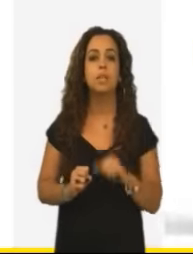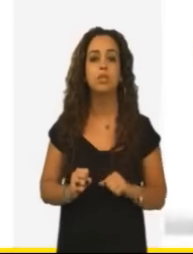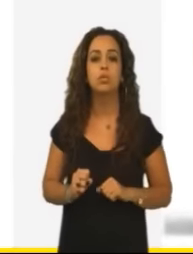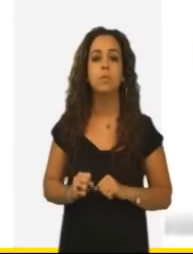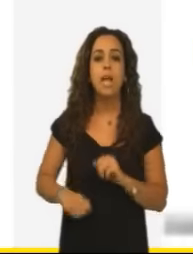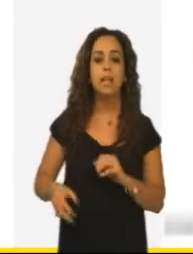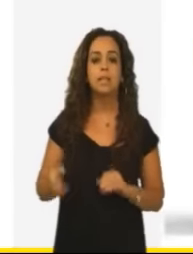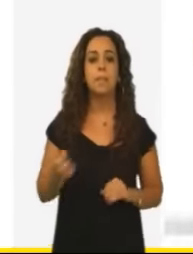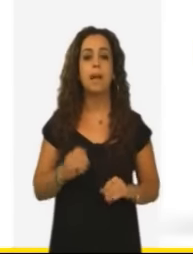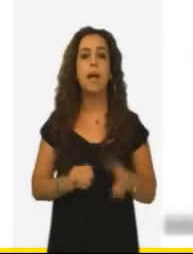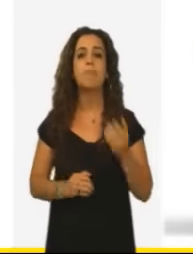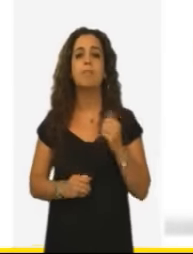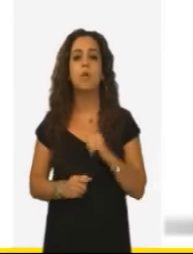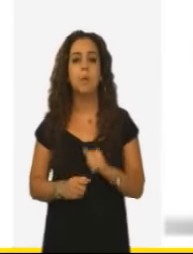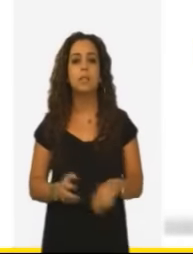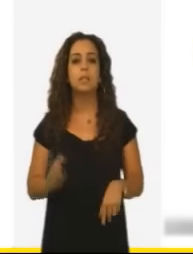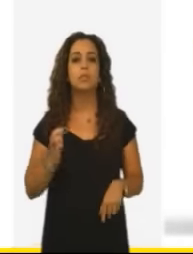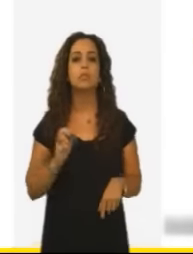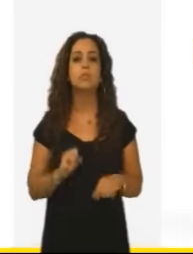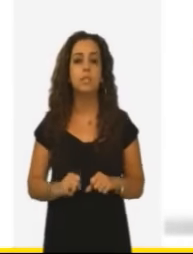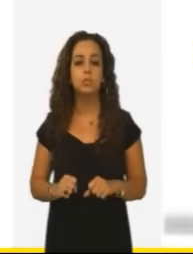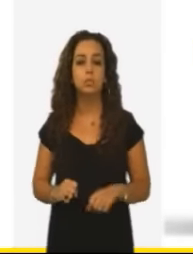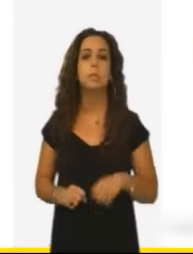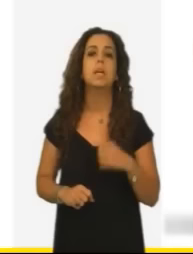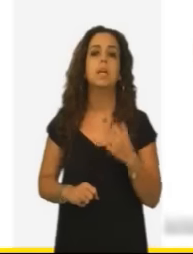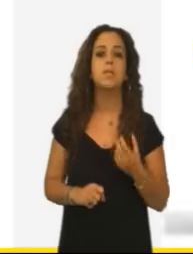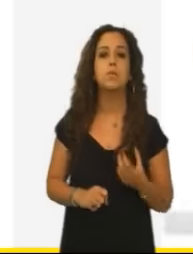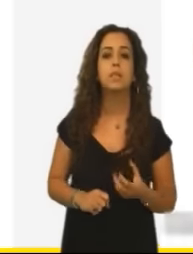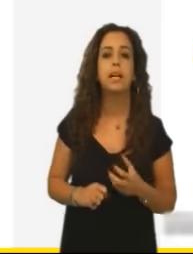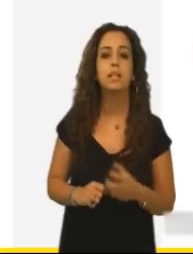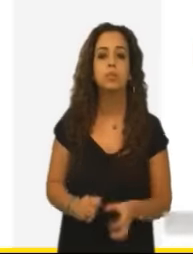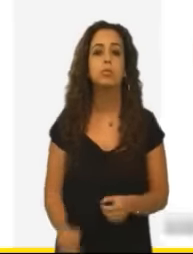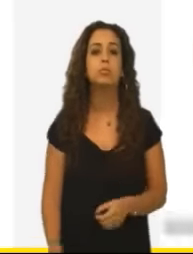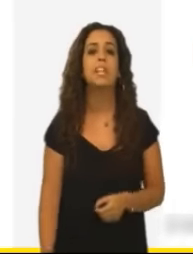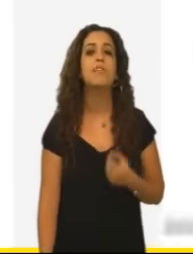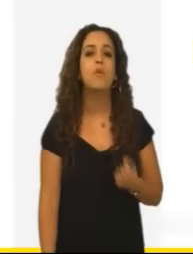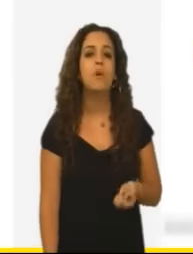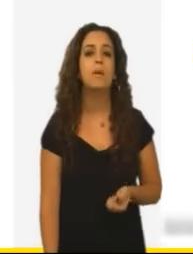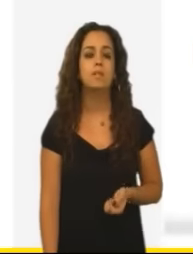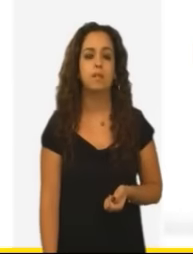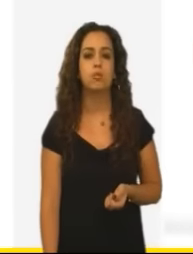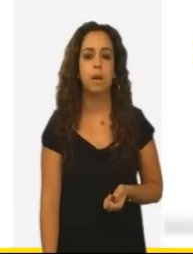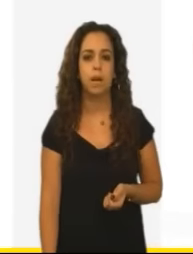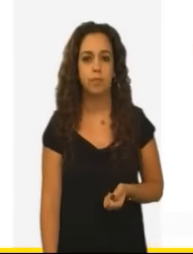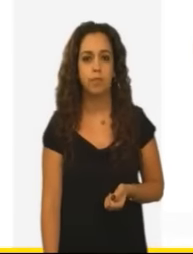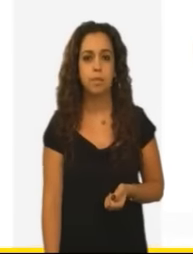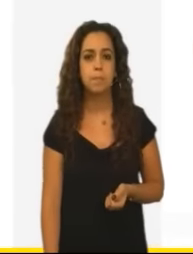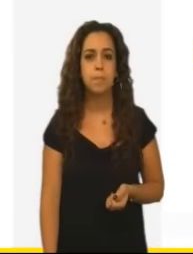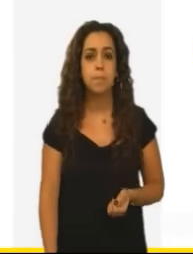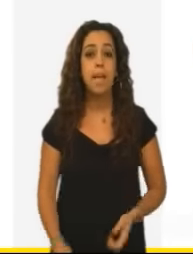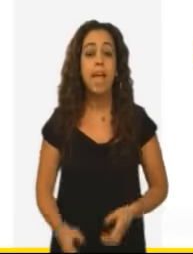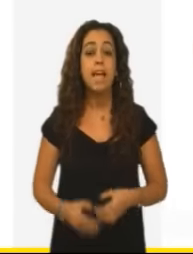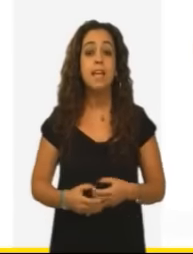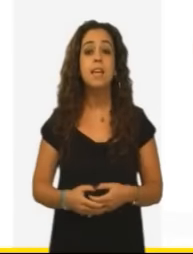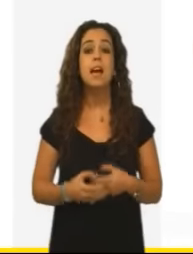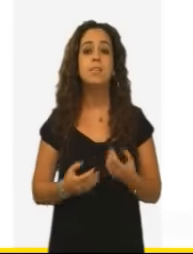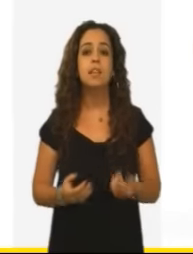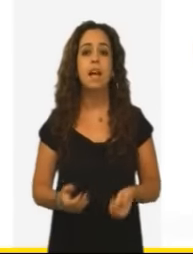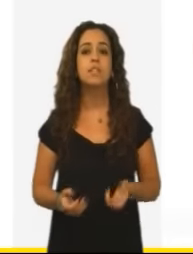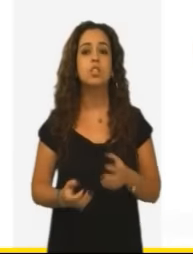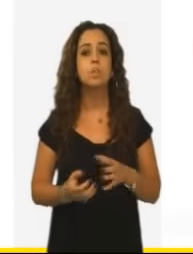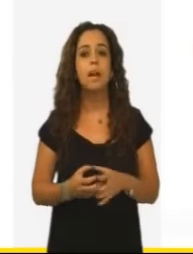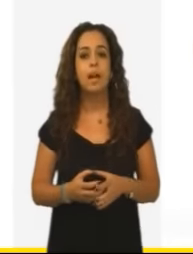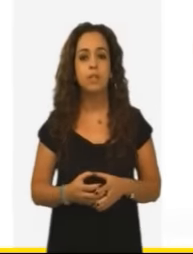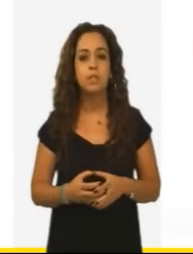por prefixo, essa palavra é formada por sufixo, eu vou ter aí o estudo da formação de palavras. E